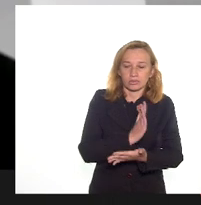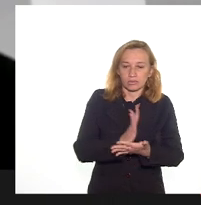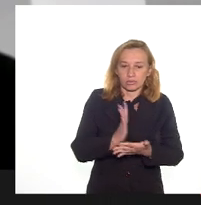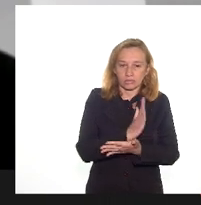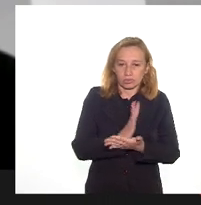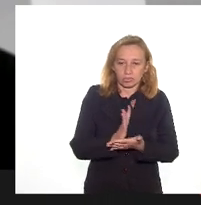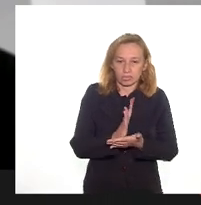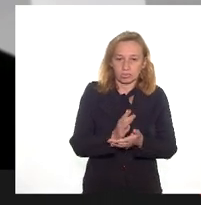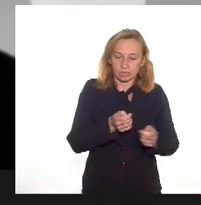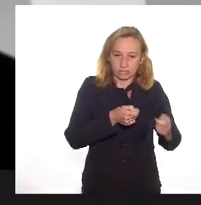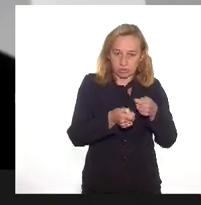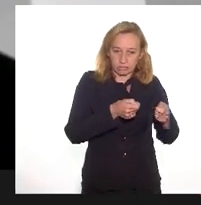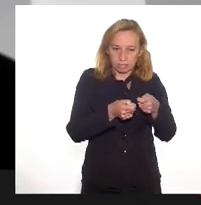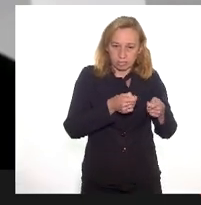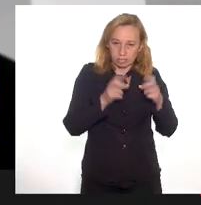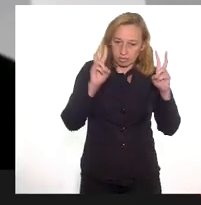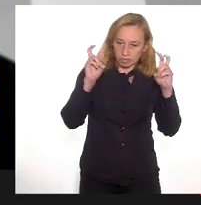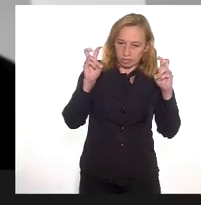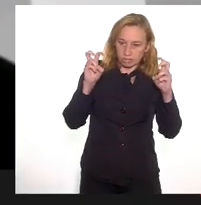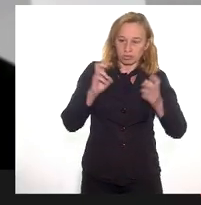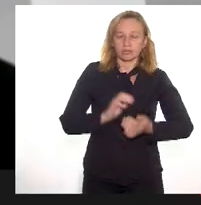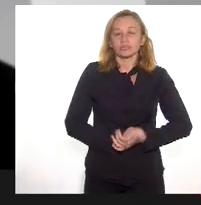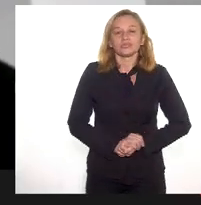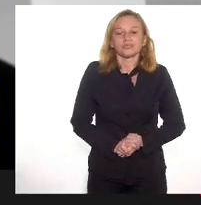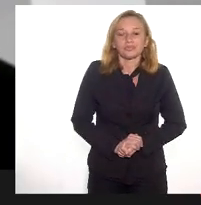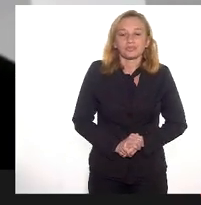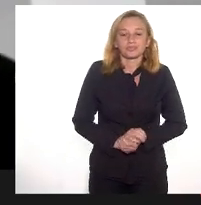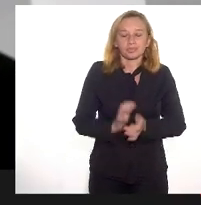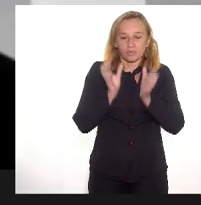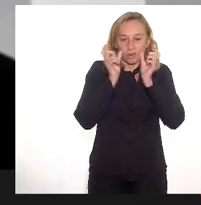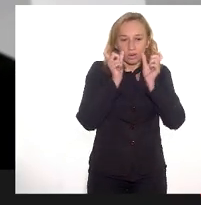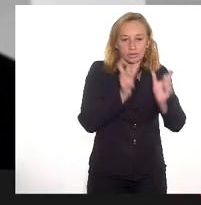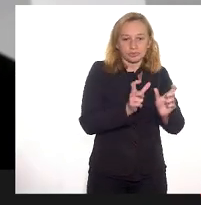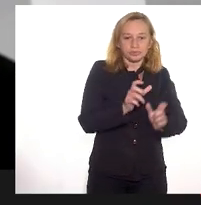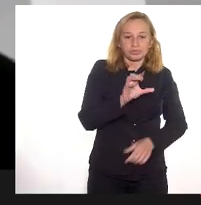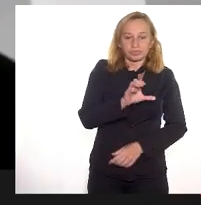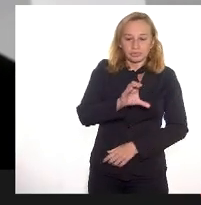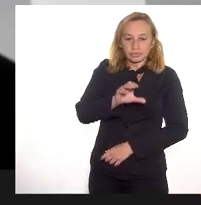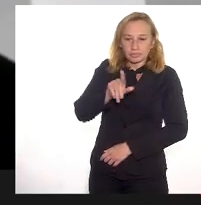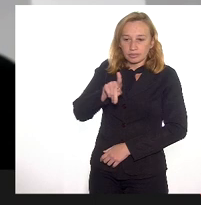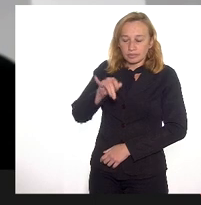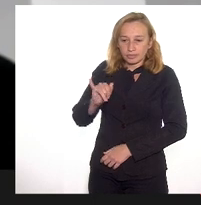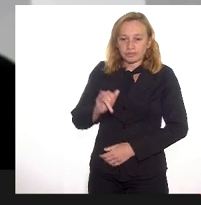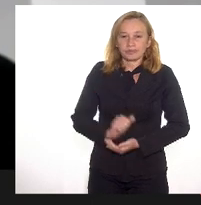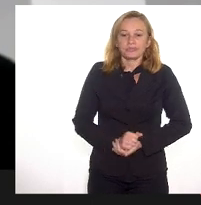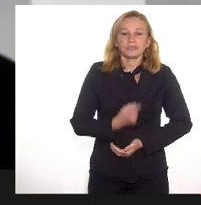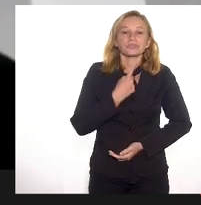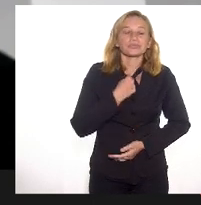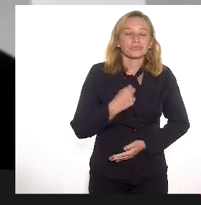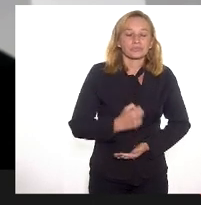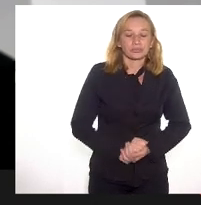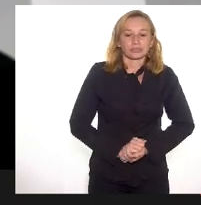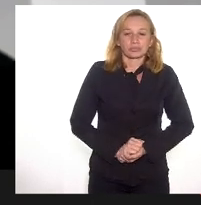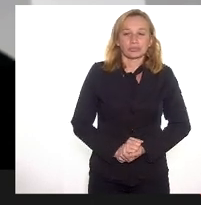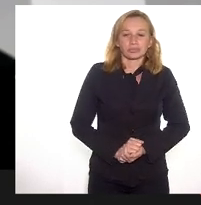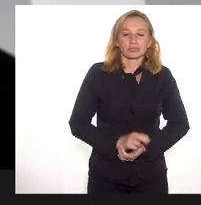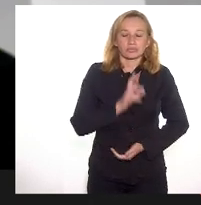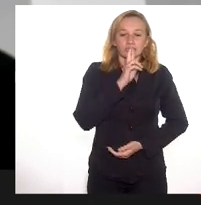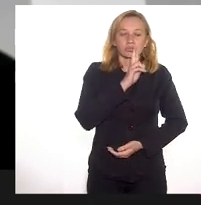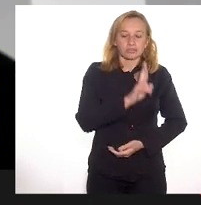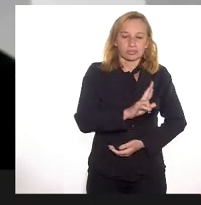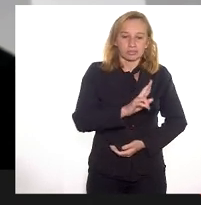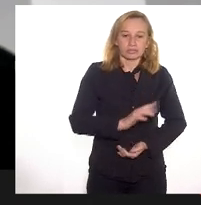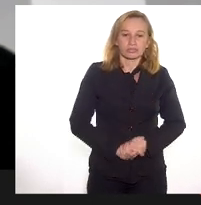regulatórios que talvez mereçam aí também a atenção da CPI. Então, desejar aí que o resultado